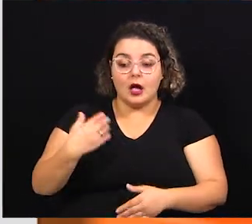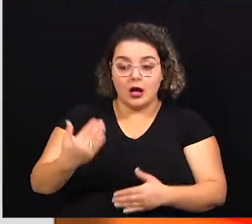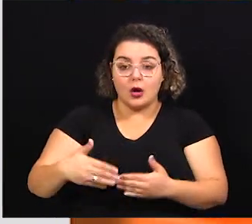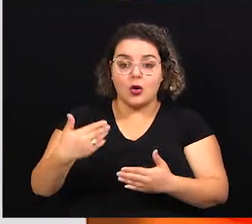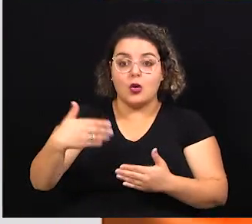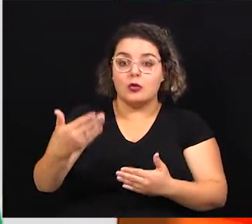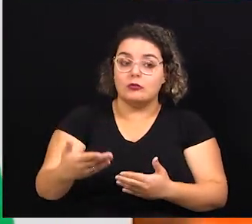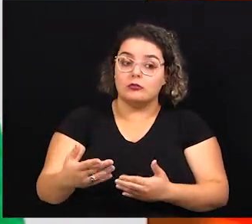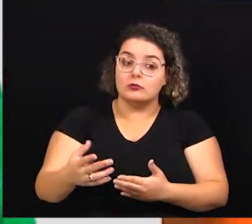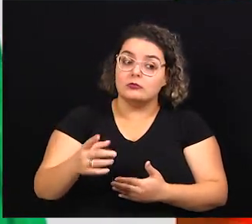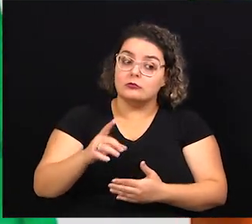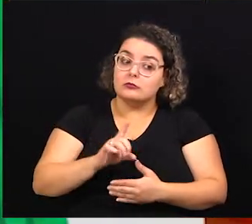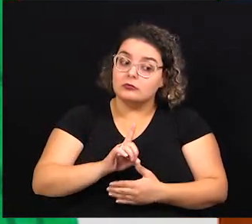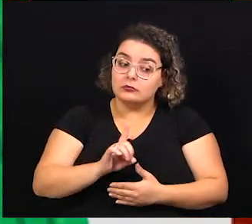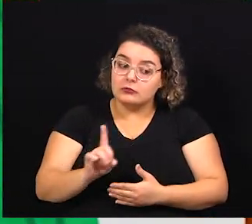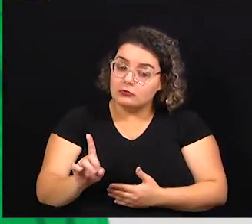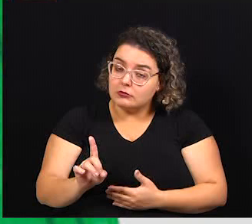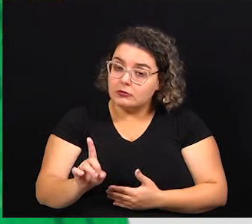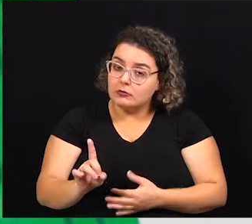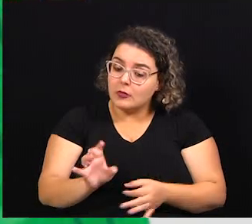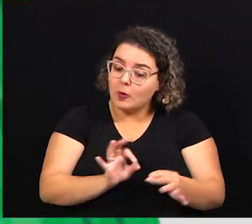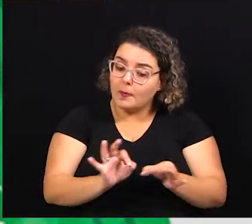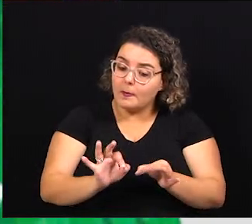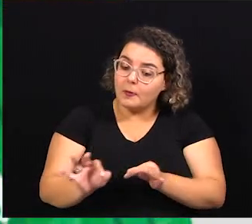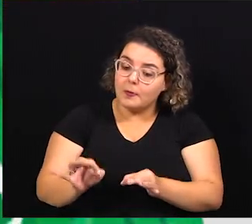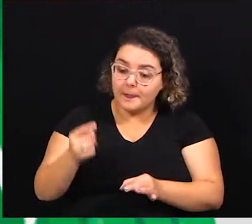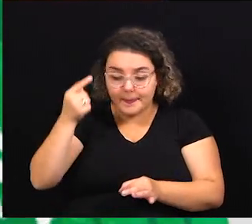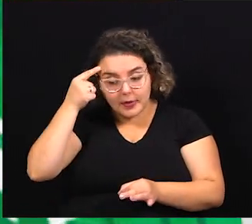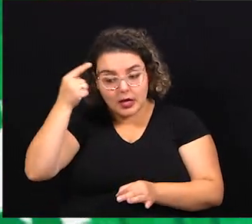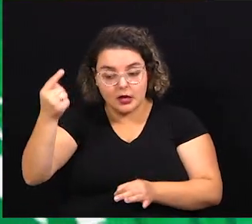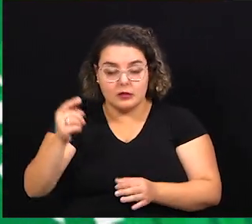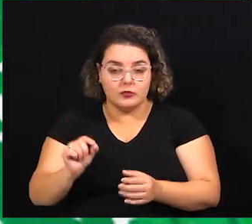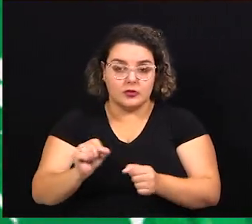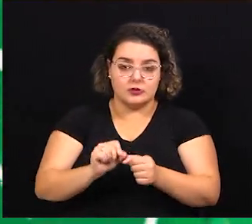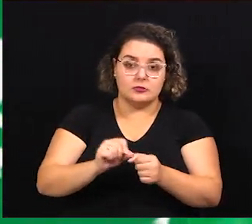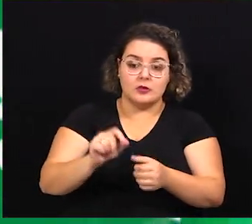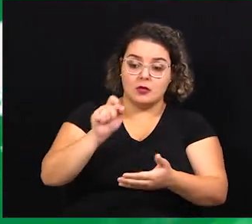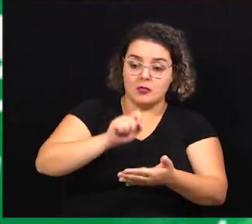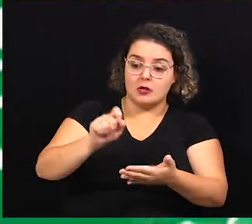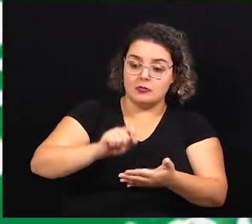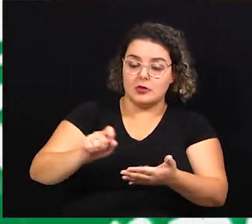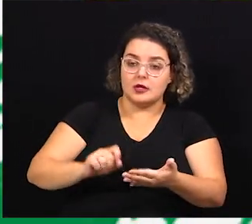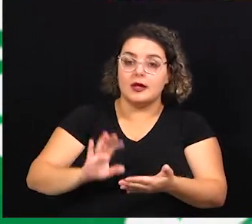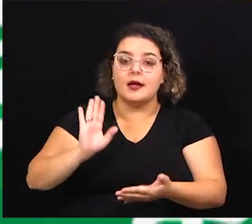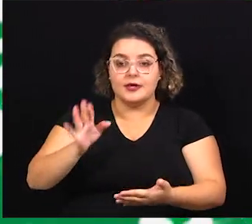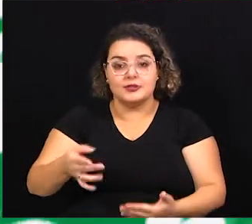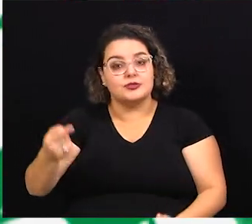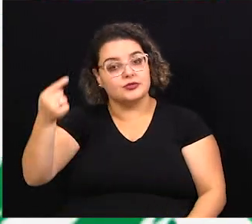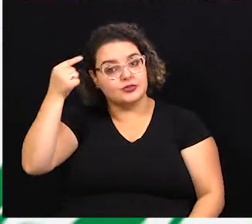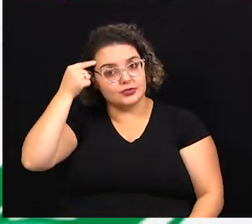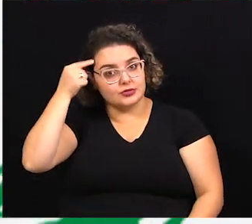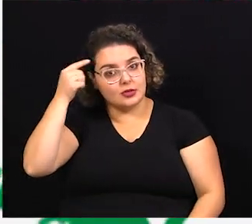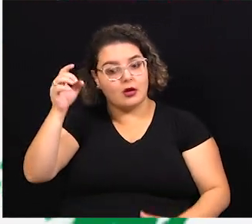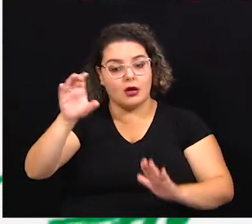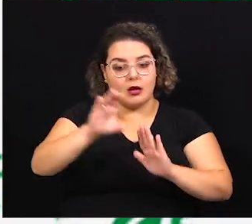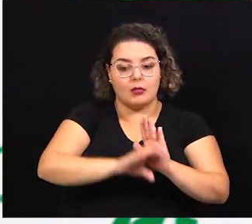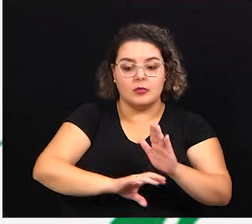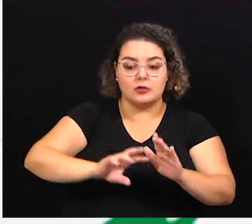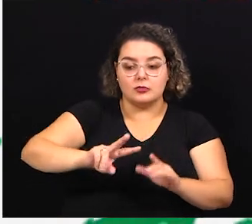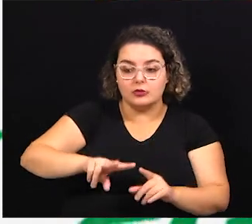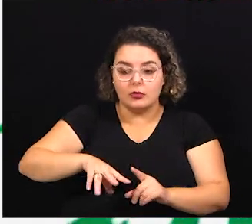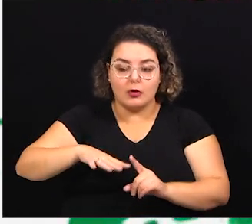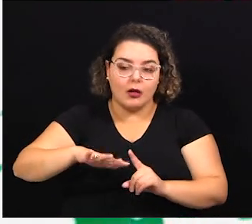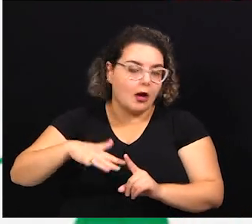Então, continuação eu não planejo fazer. Porém, desde o momento que eu estava escrevendo essa história, eu já pensei em